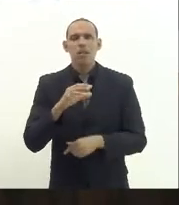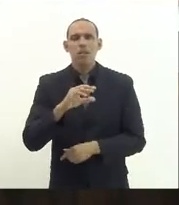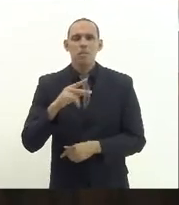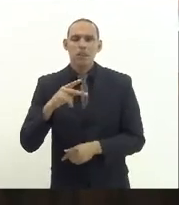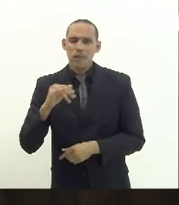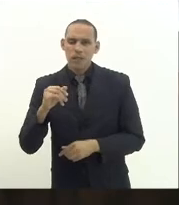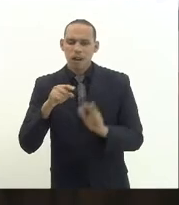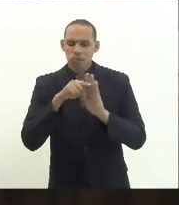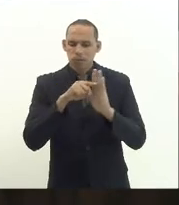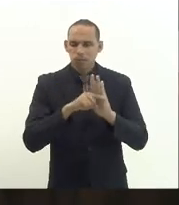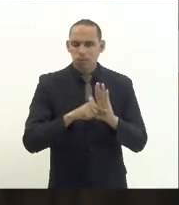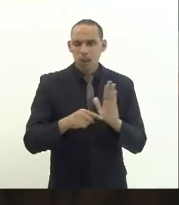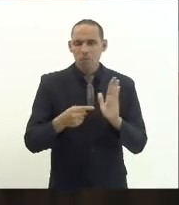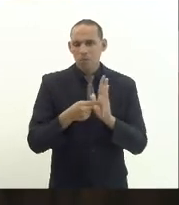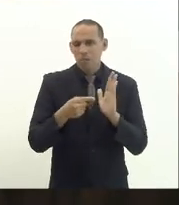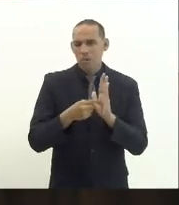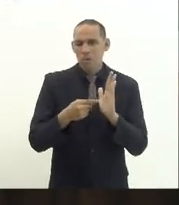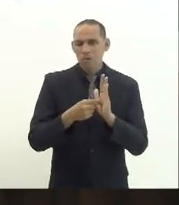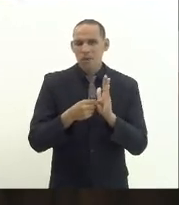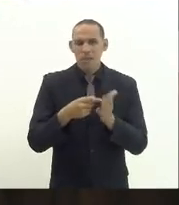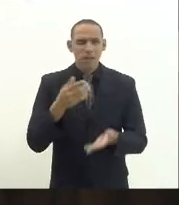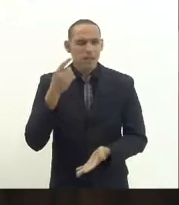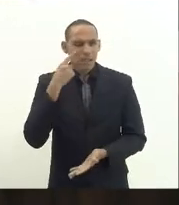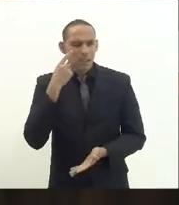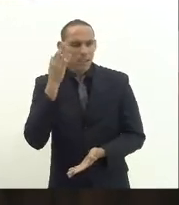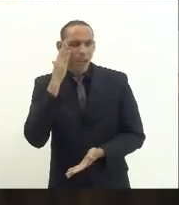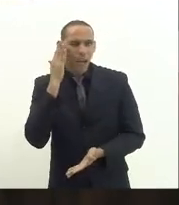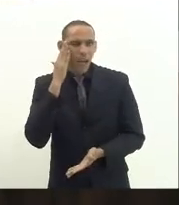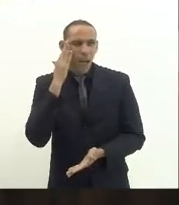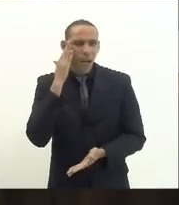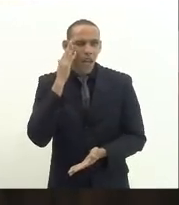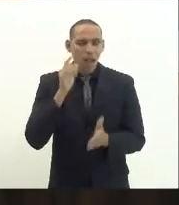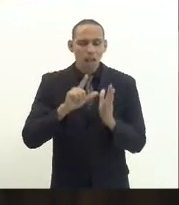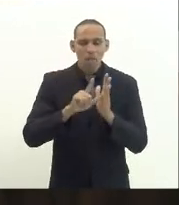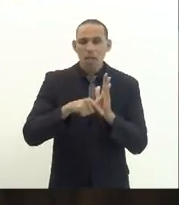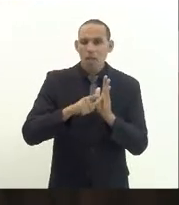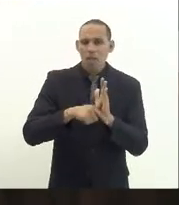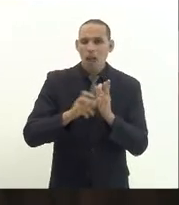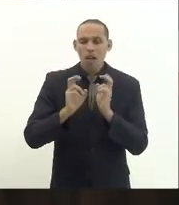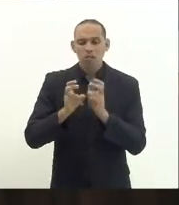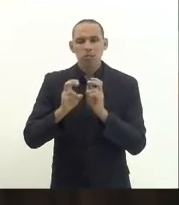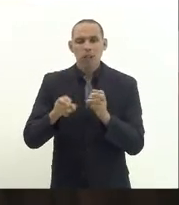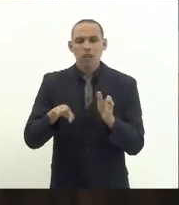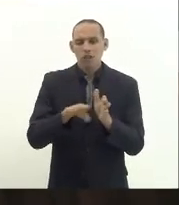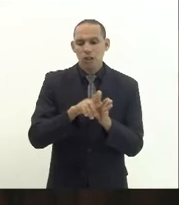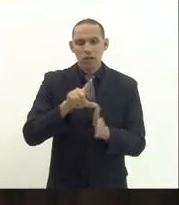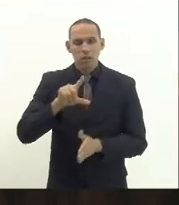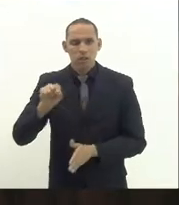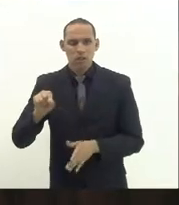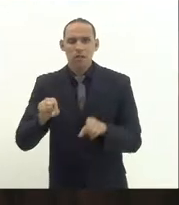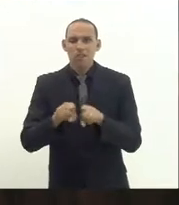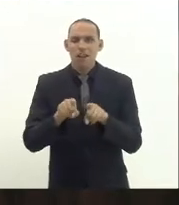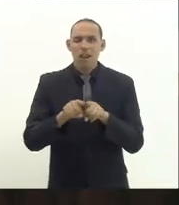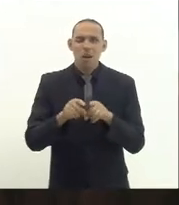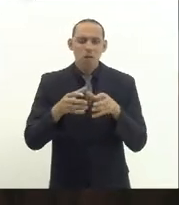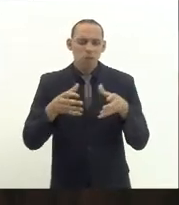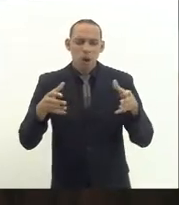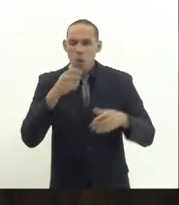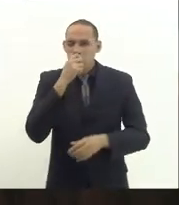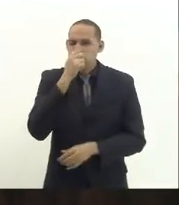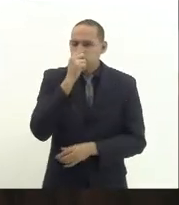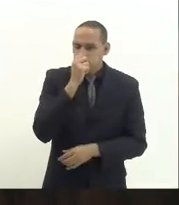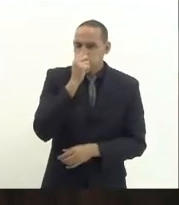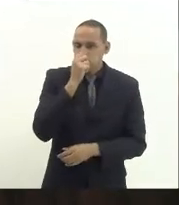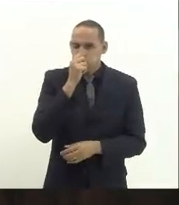e a investigar denúncias para pôr a interrupções do serviço de trens atrasos entre os horários chegadas e partidas superlotações de